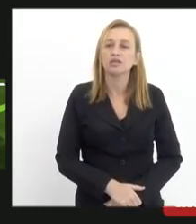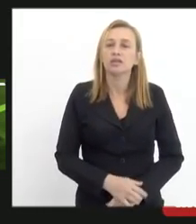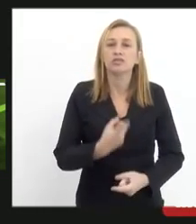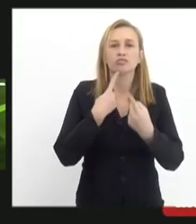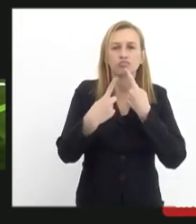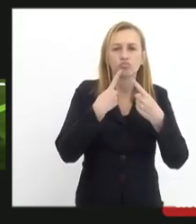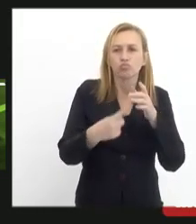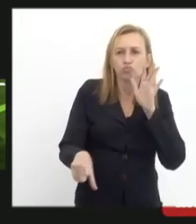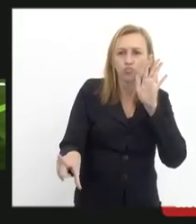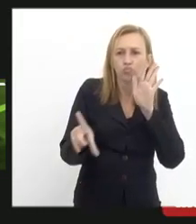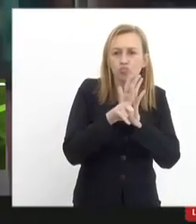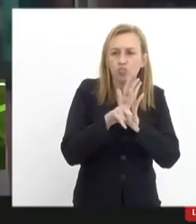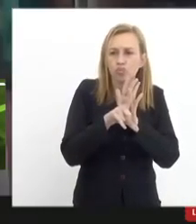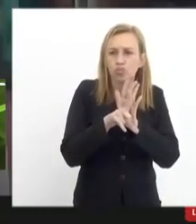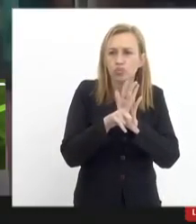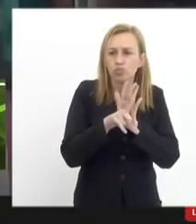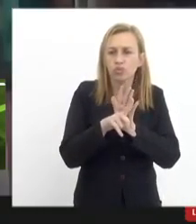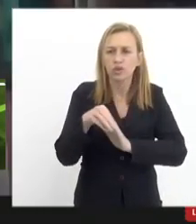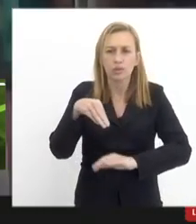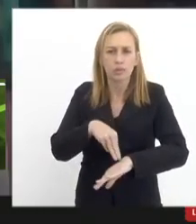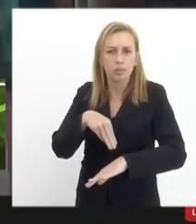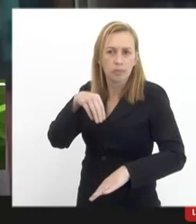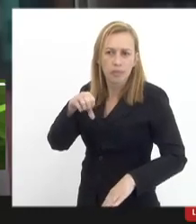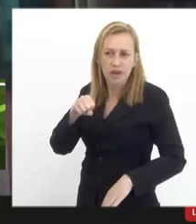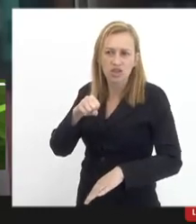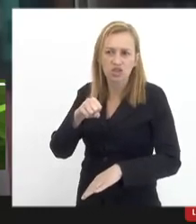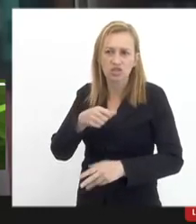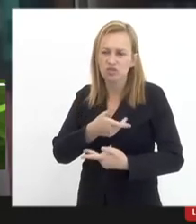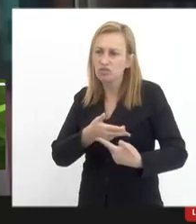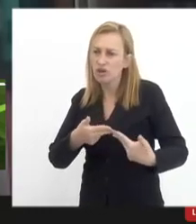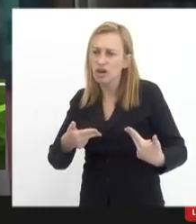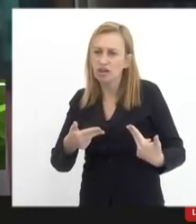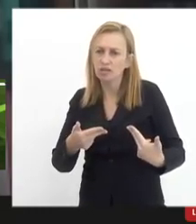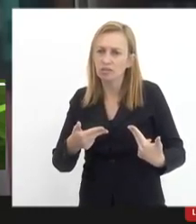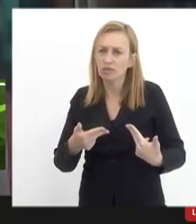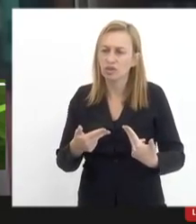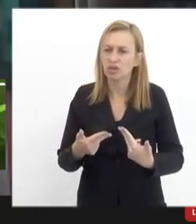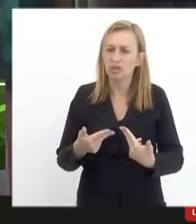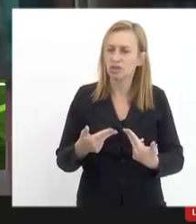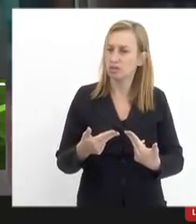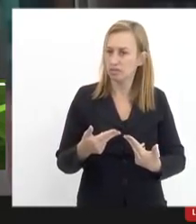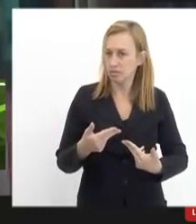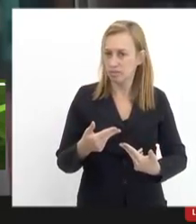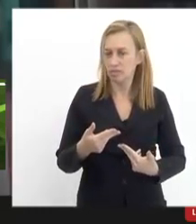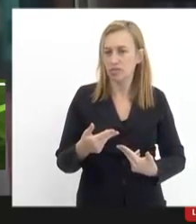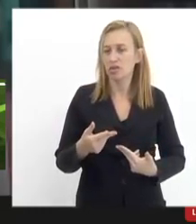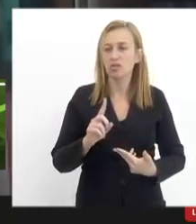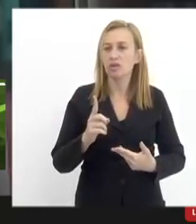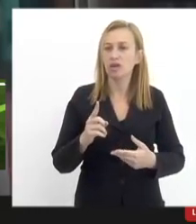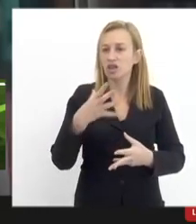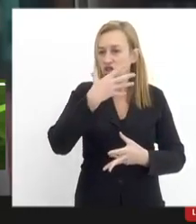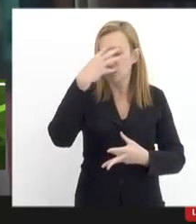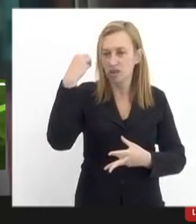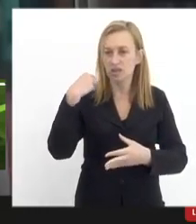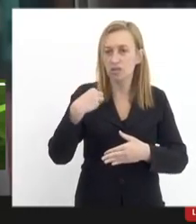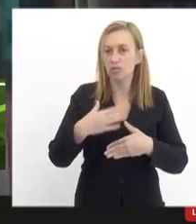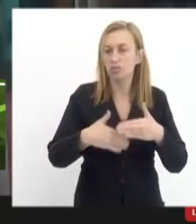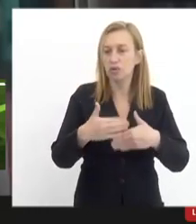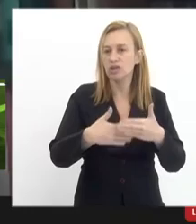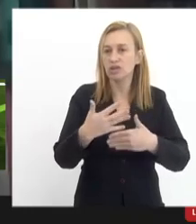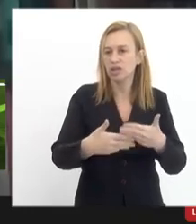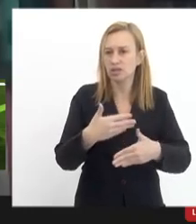Discutir a lei de mestres e mestras não é esquecer os processos estaduais de